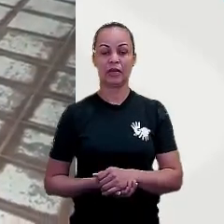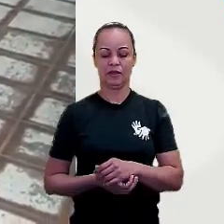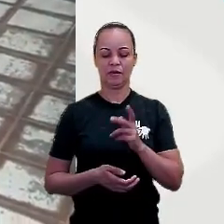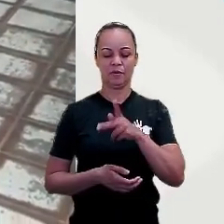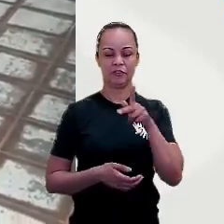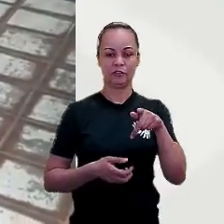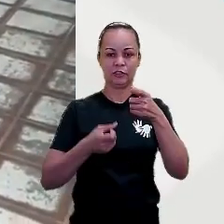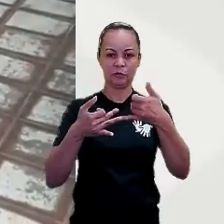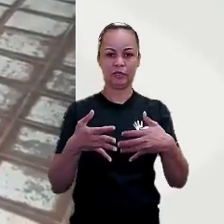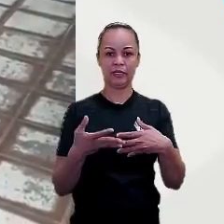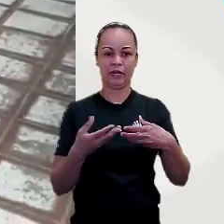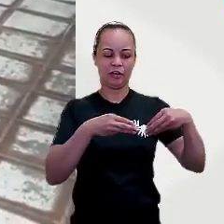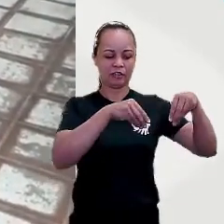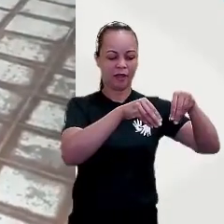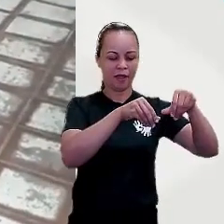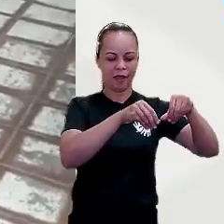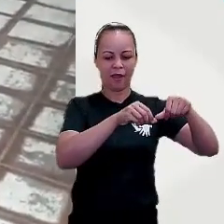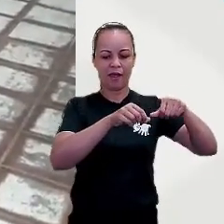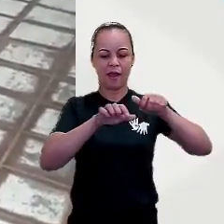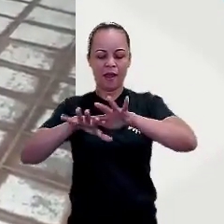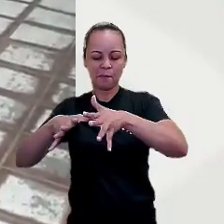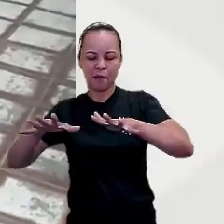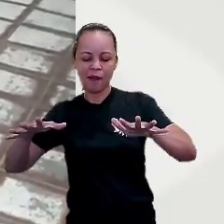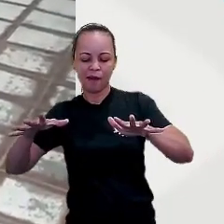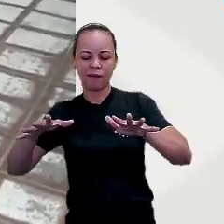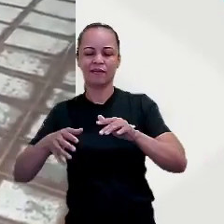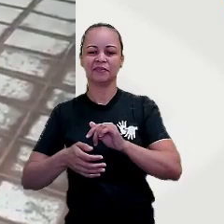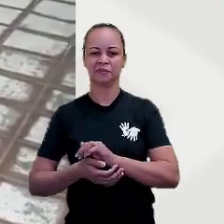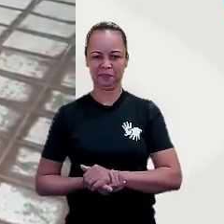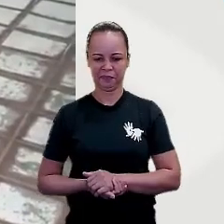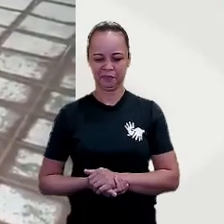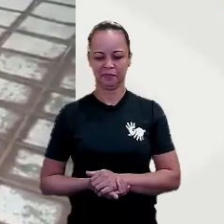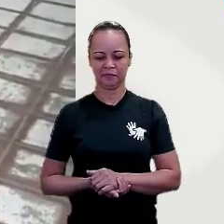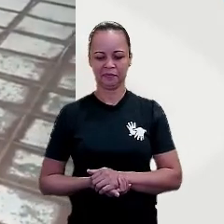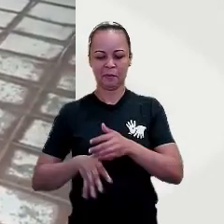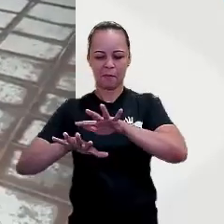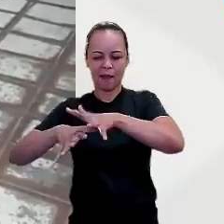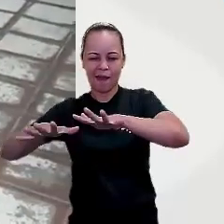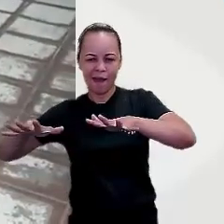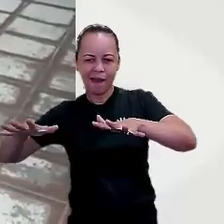Tem gente pisando na linda. Má!